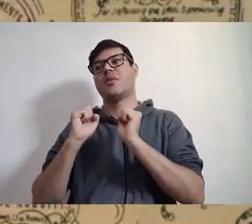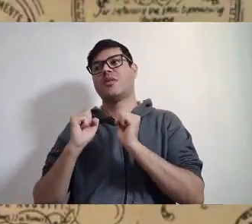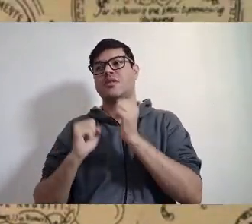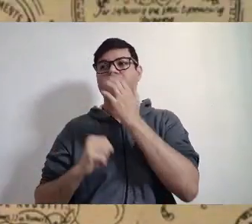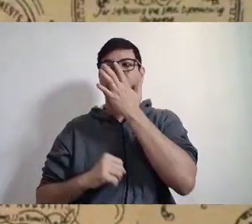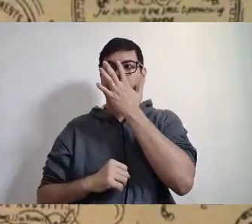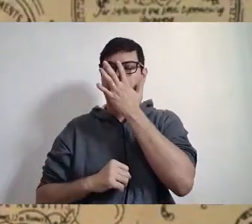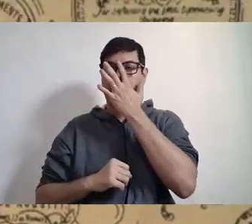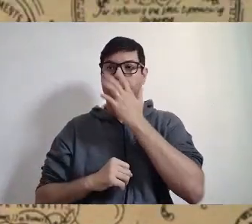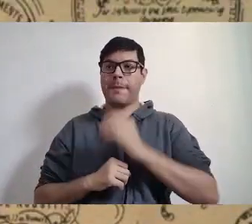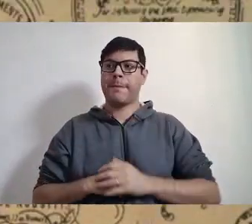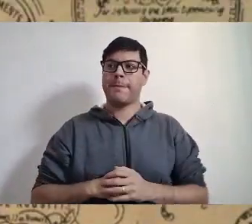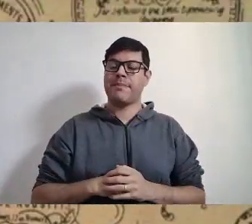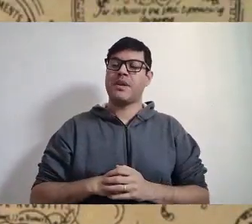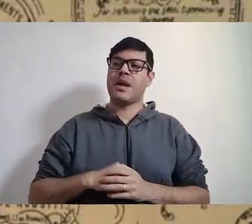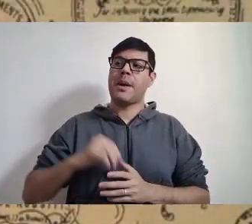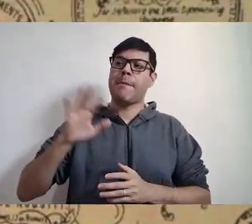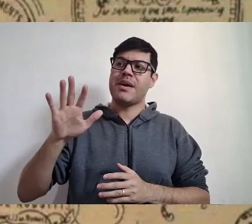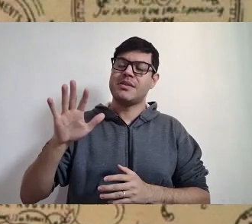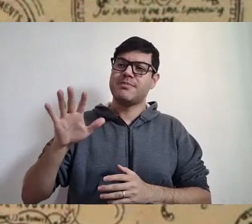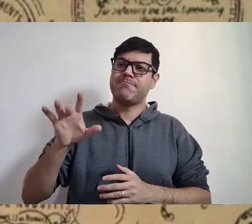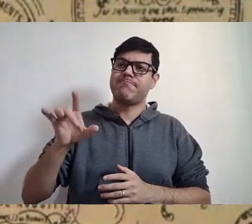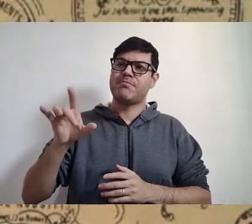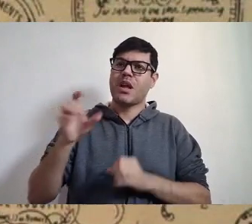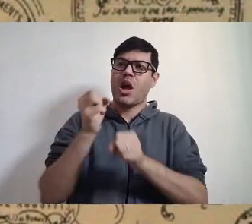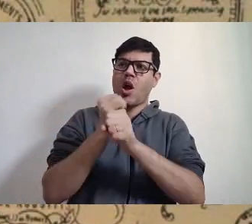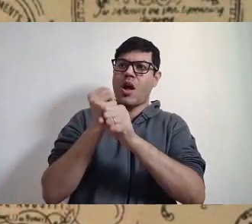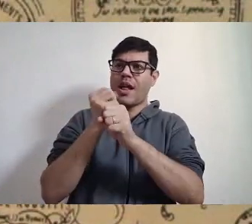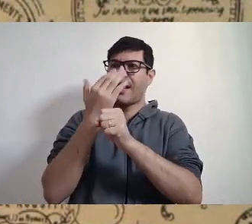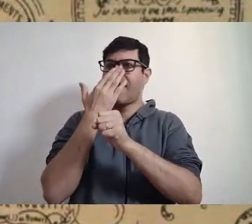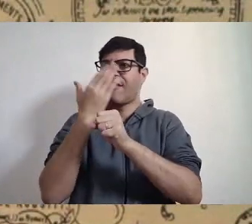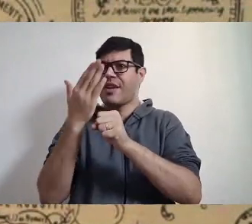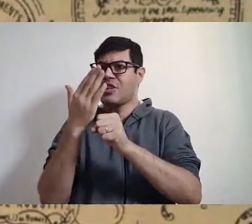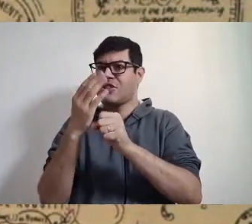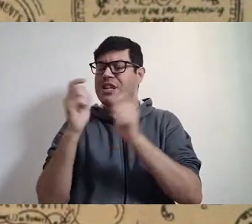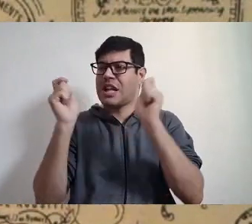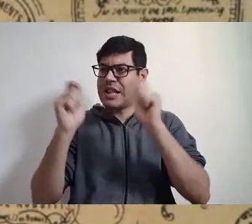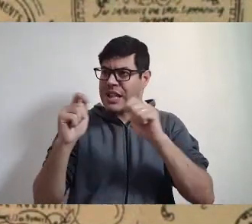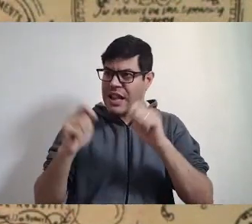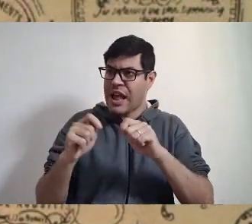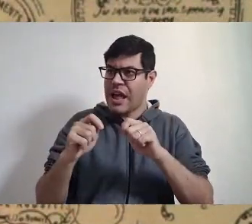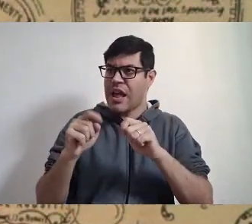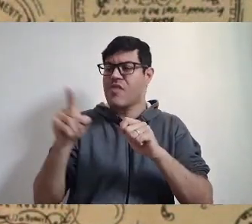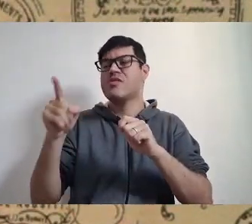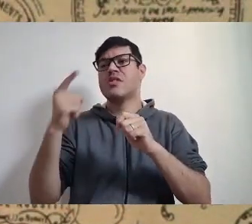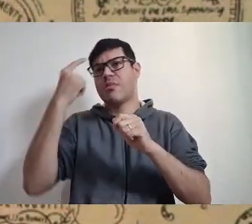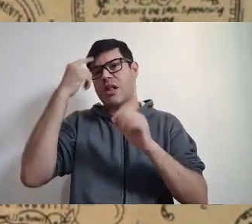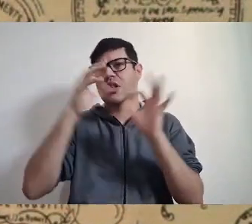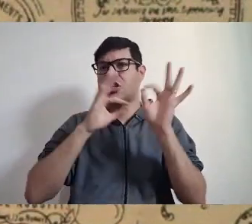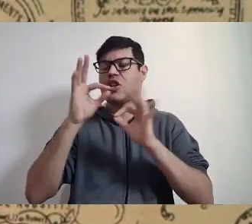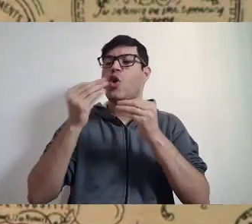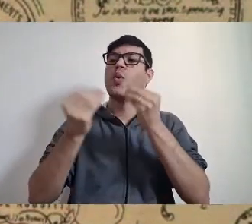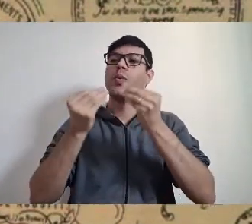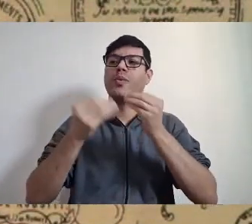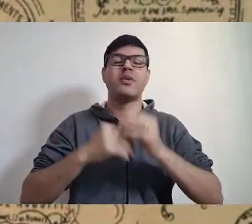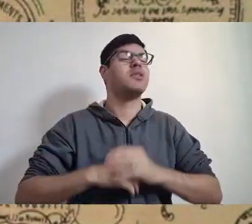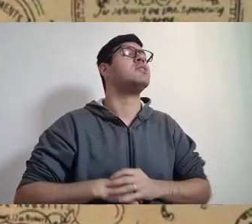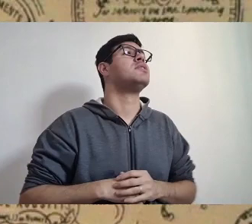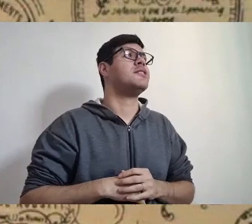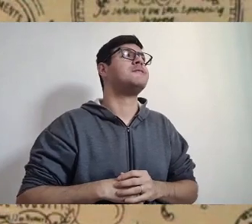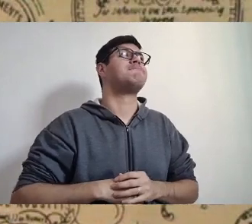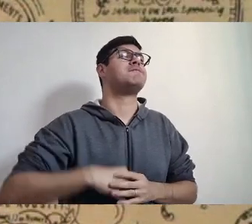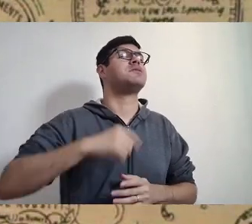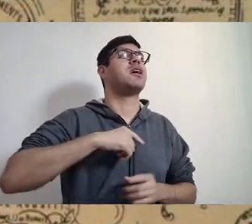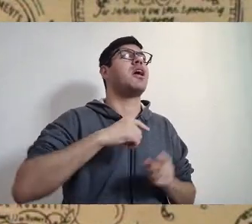mais para estacionamento também. Né? Então, assim, o outro lado também é uma projeção muito boa, muito